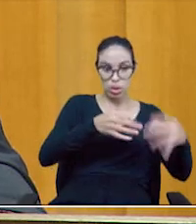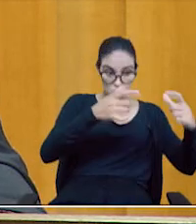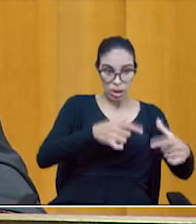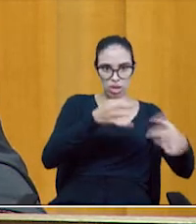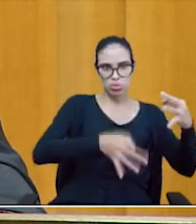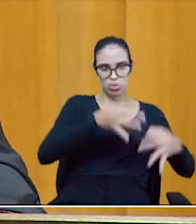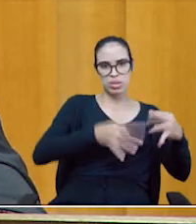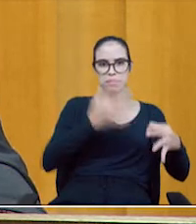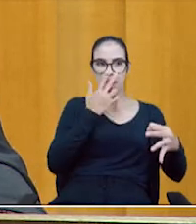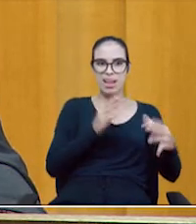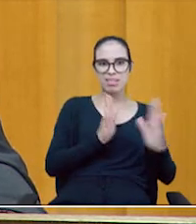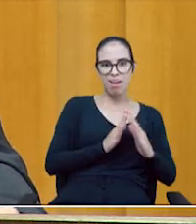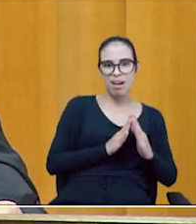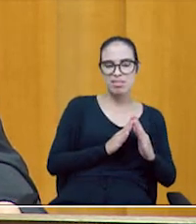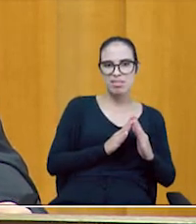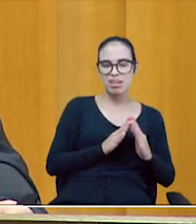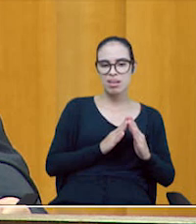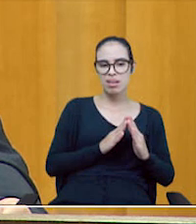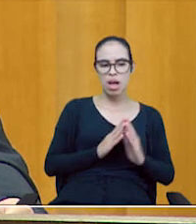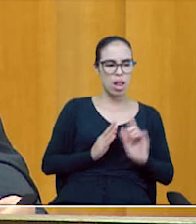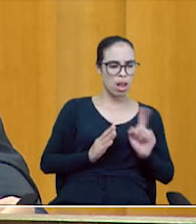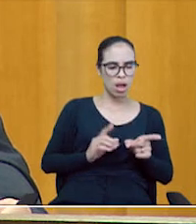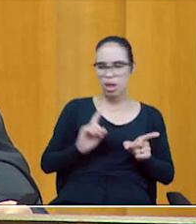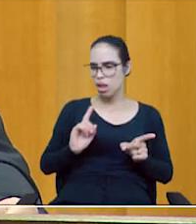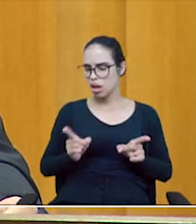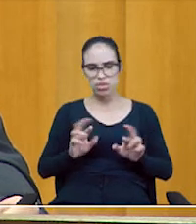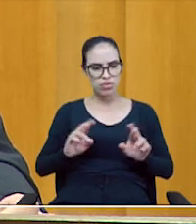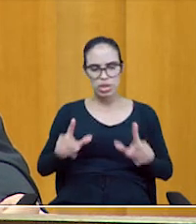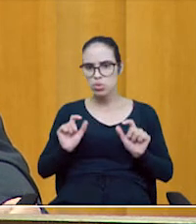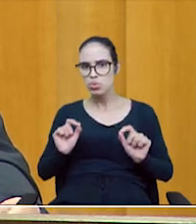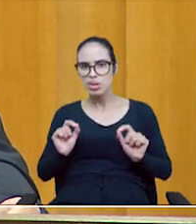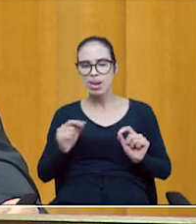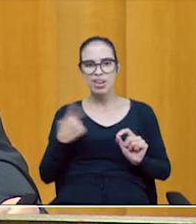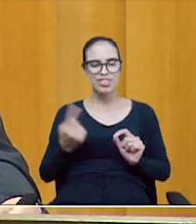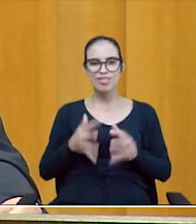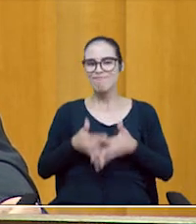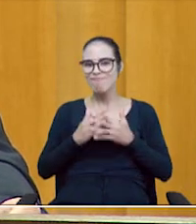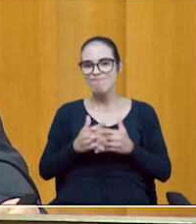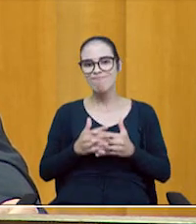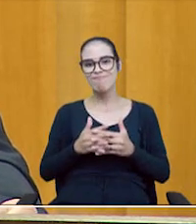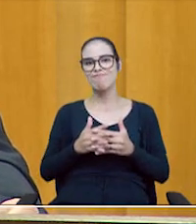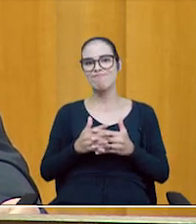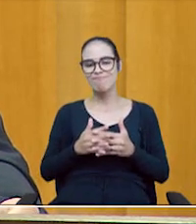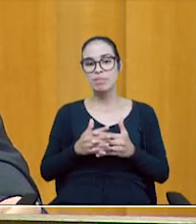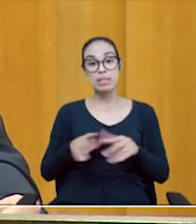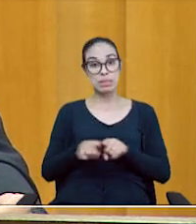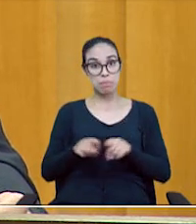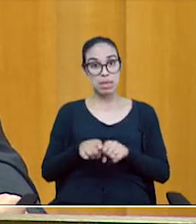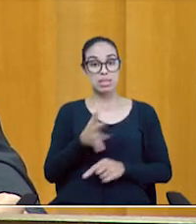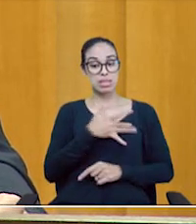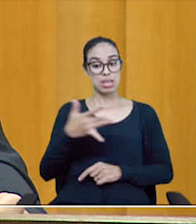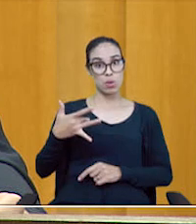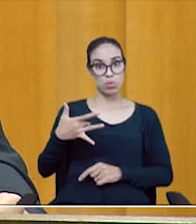conseguimos mais divisar onde começa um e onde acaba o outro, né? Nós temos novas questões de saúde física, nós